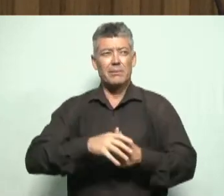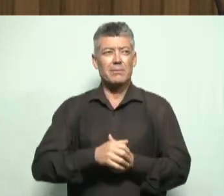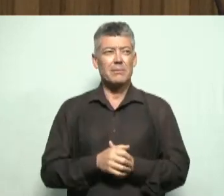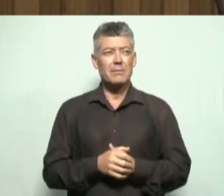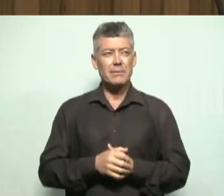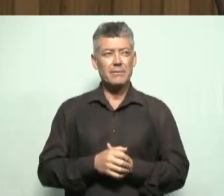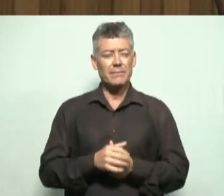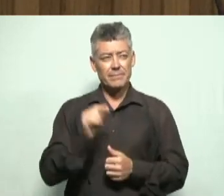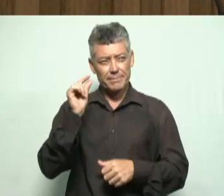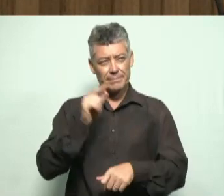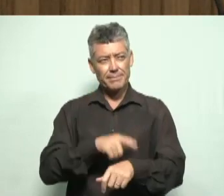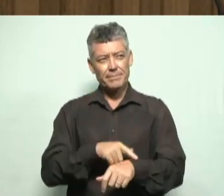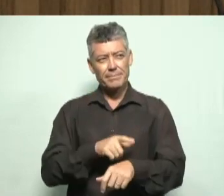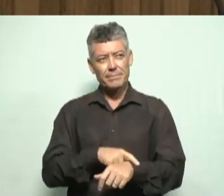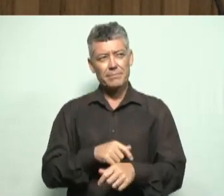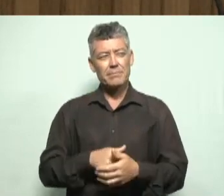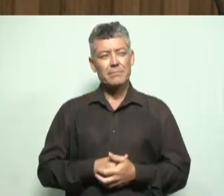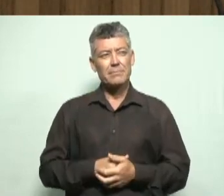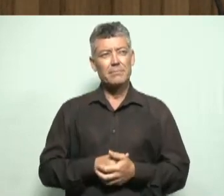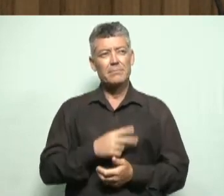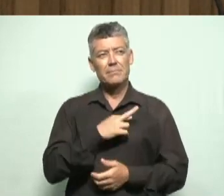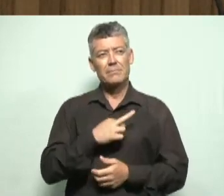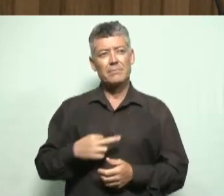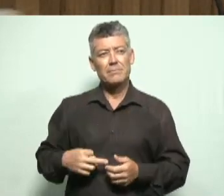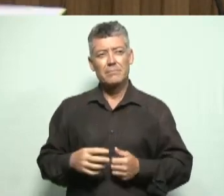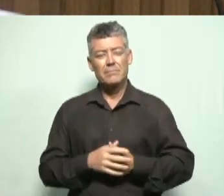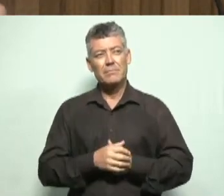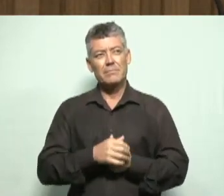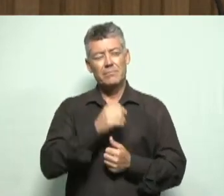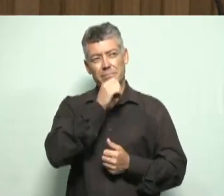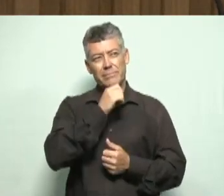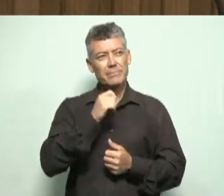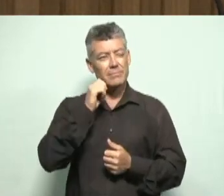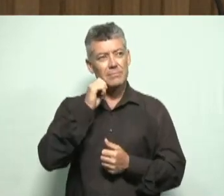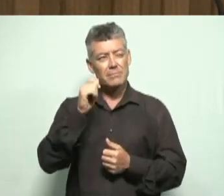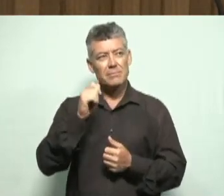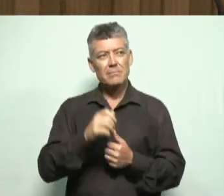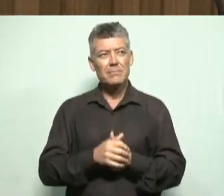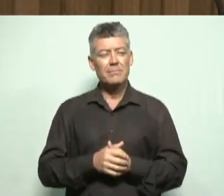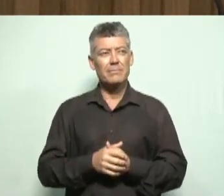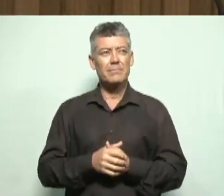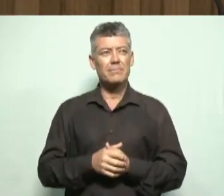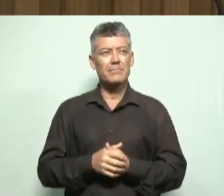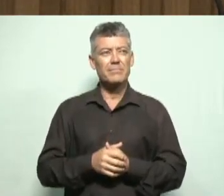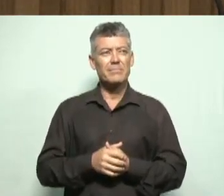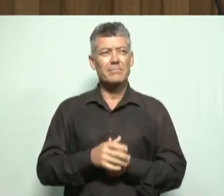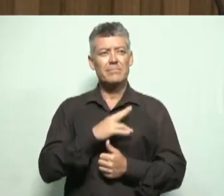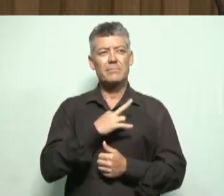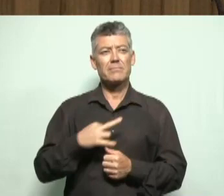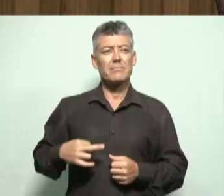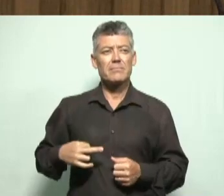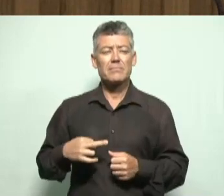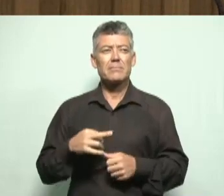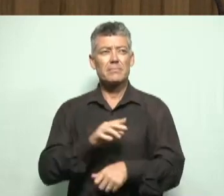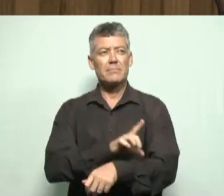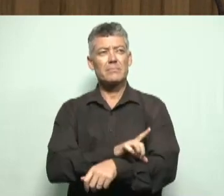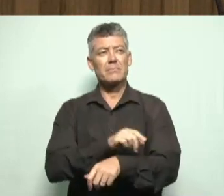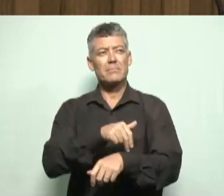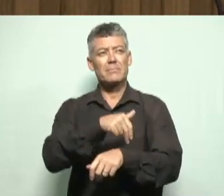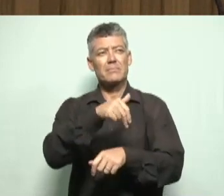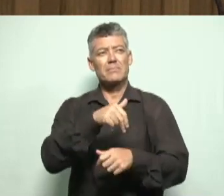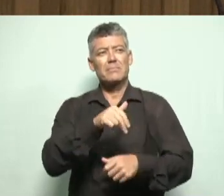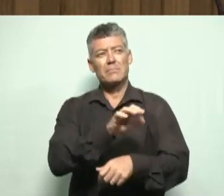sessão. Pequeno expediente falaram o vereador Haroldo Alves, o vereador Luciano Nascimento, o